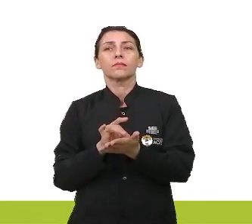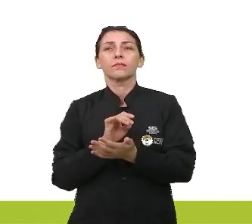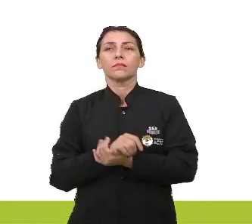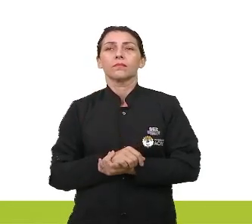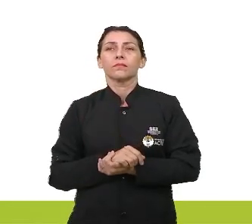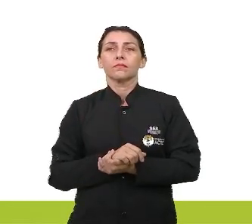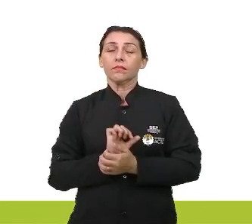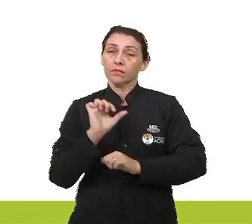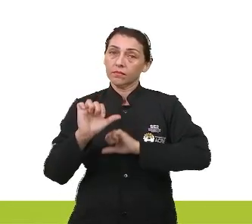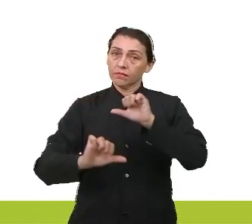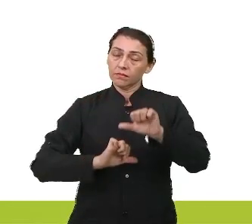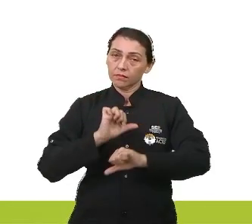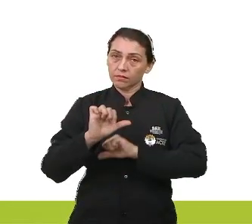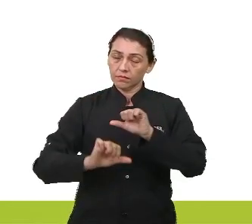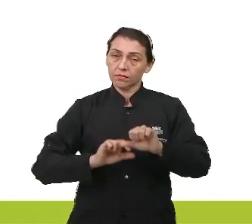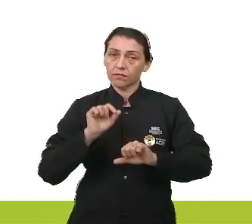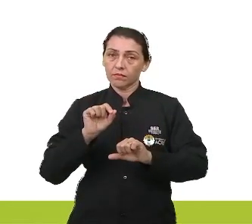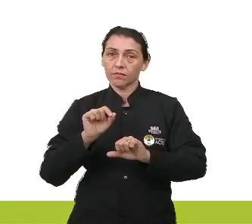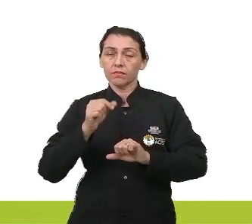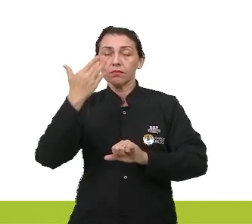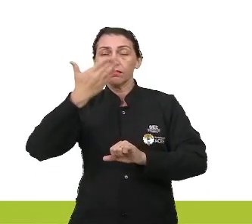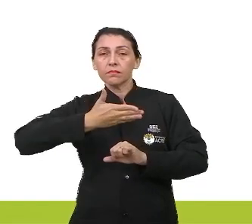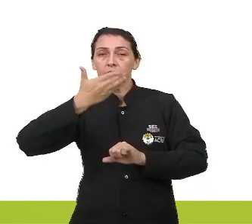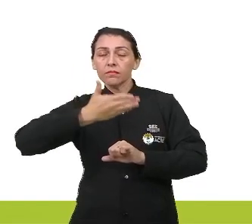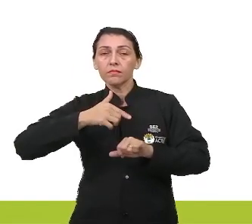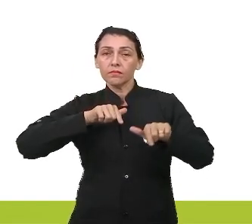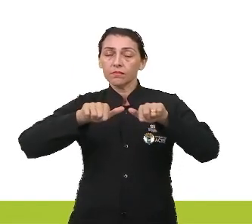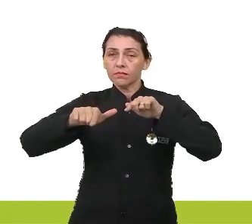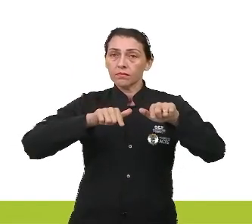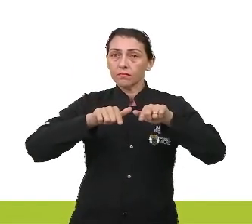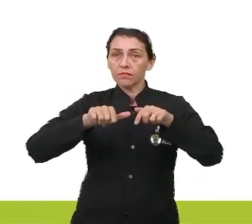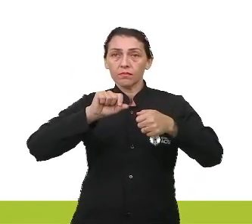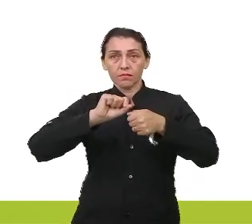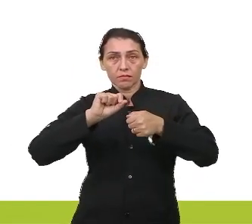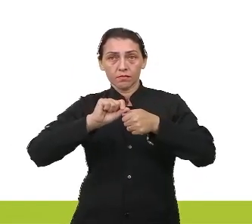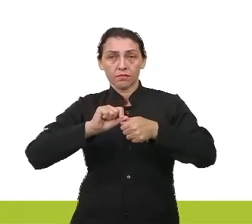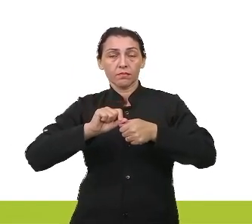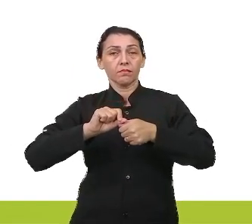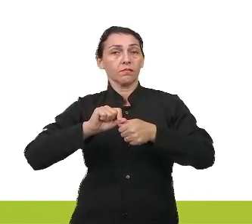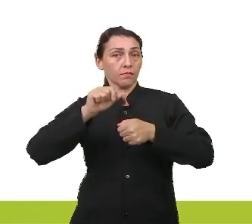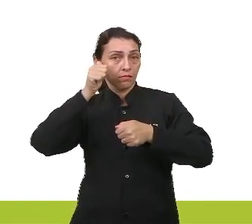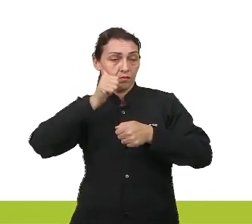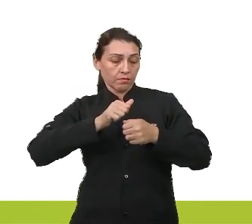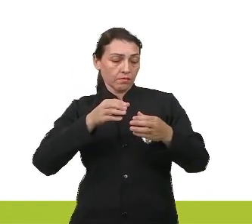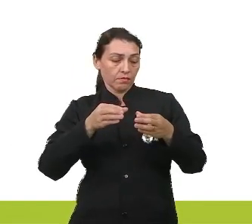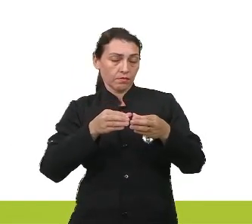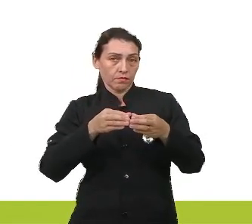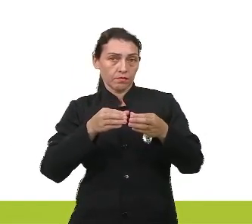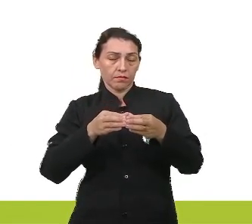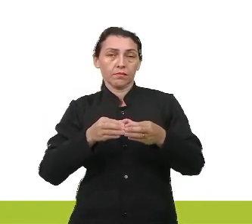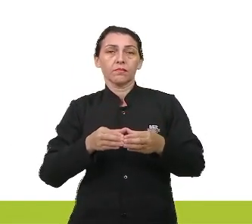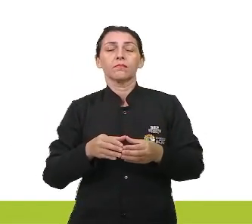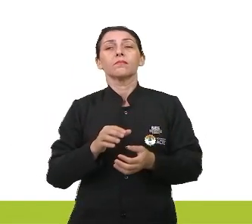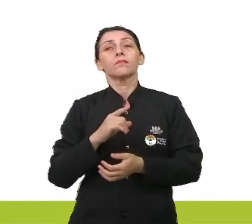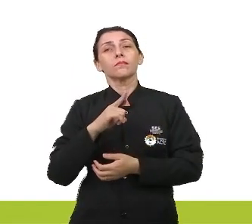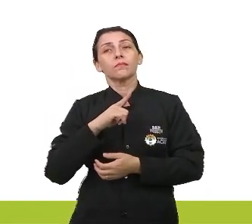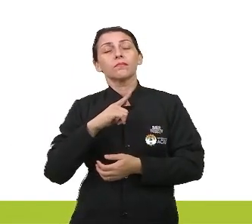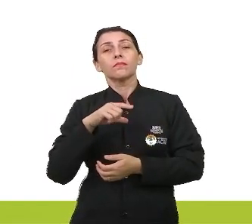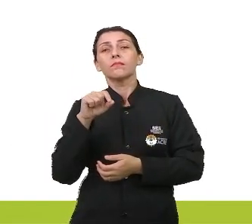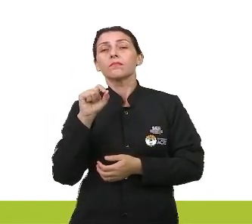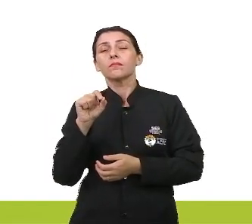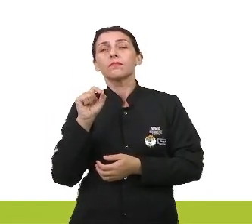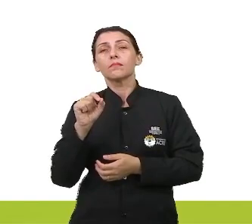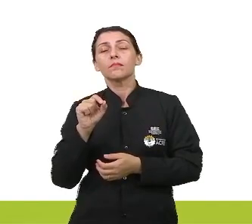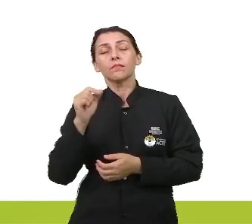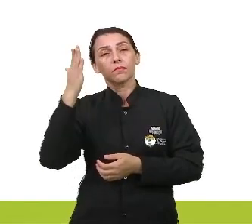quais alterem o quadro de invisibilidade do trabalho realizado pela população feminina. Aqui nós temos o quê?